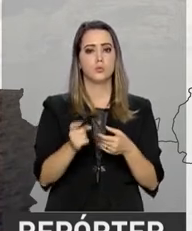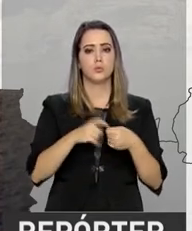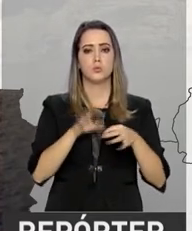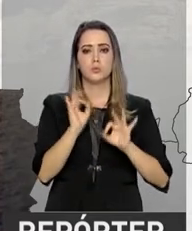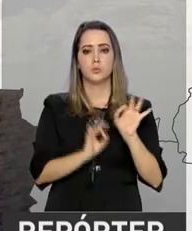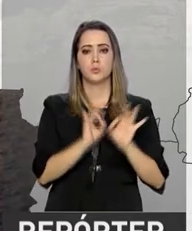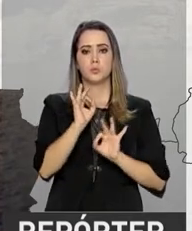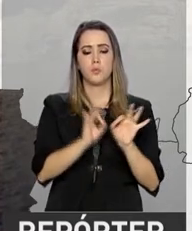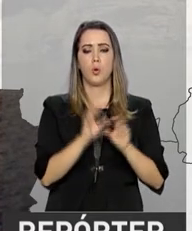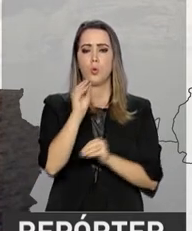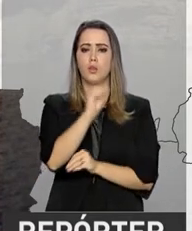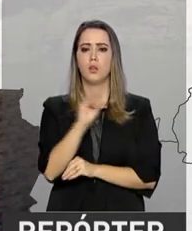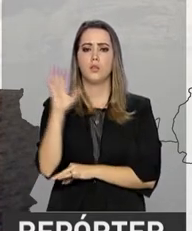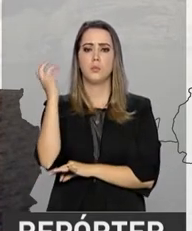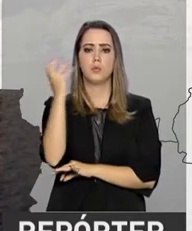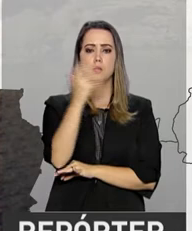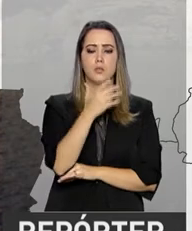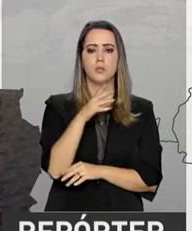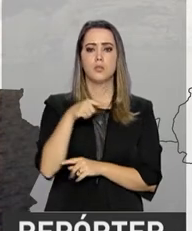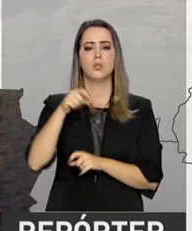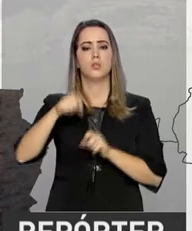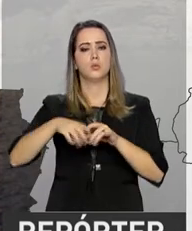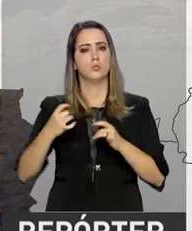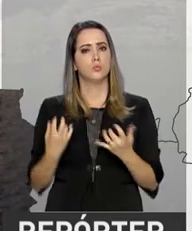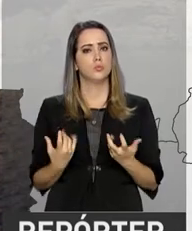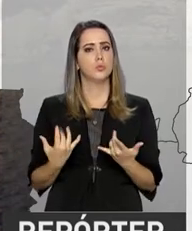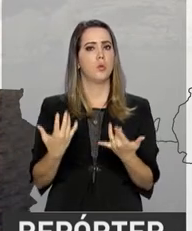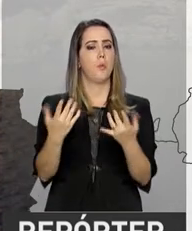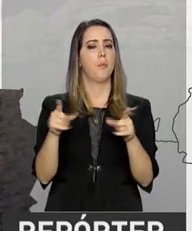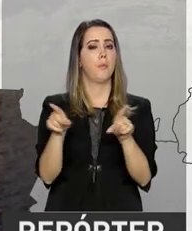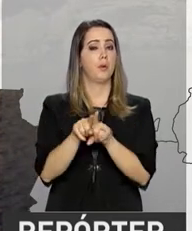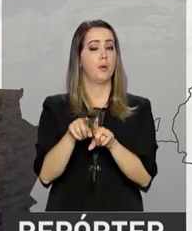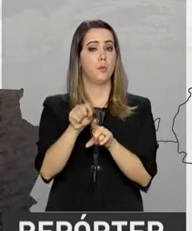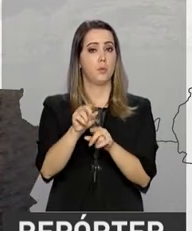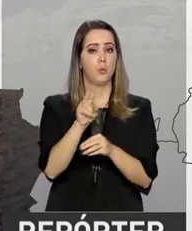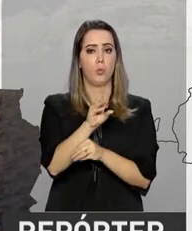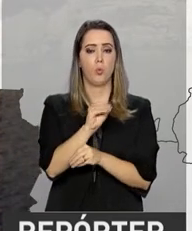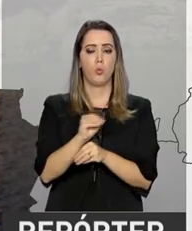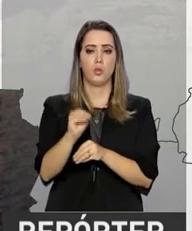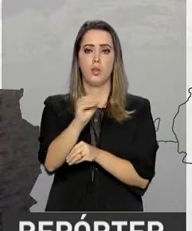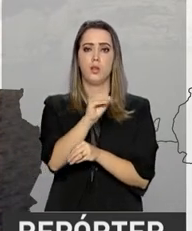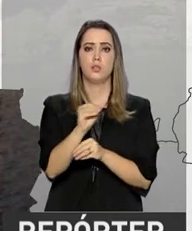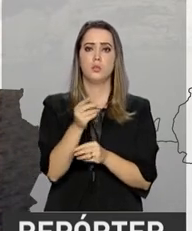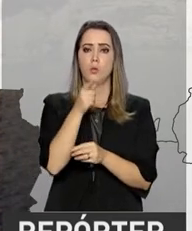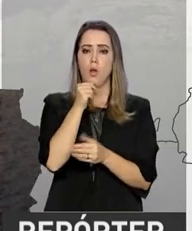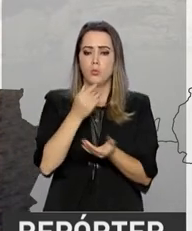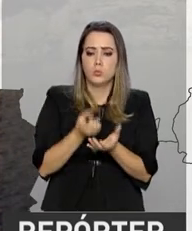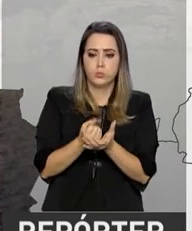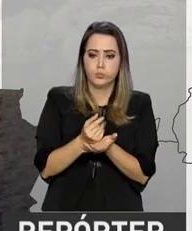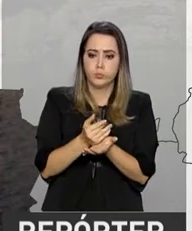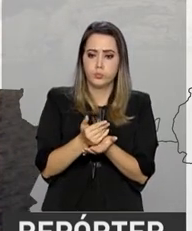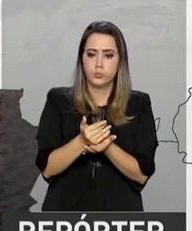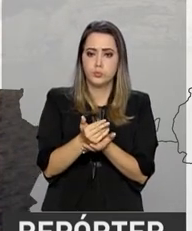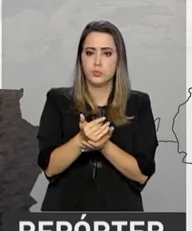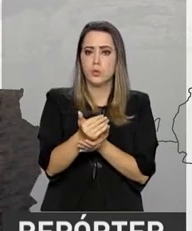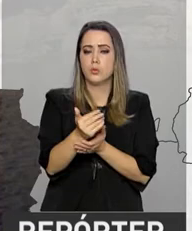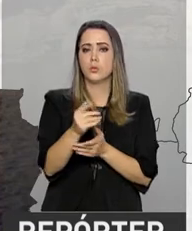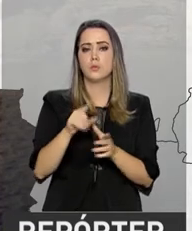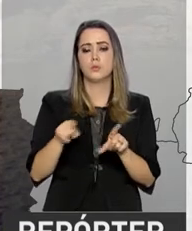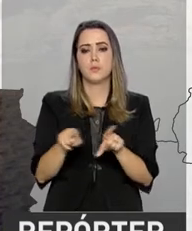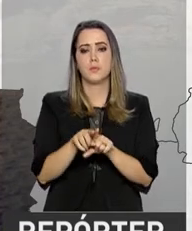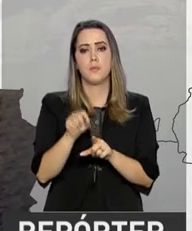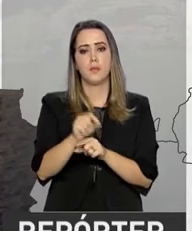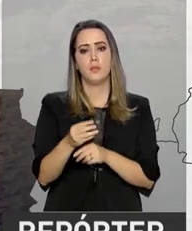áreas de preservação permanente de vegetação nativa proteção de nascentes ações de adaptação às mudanças climáticas e